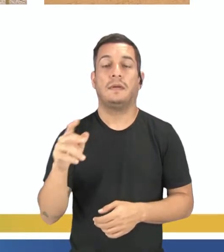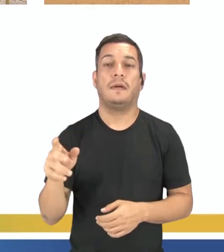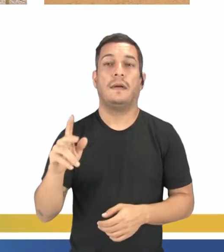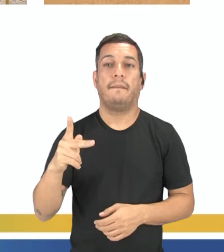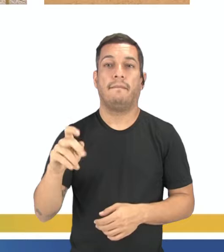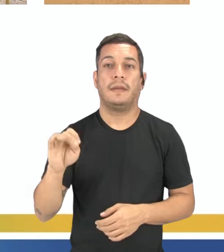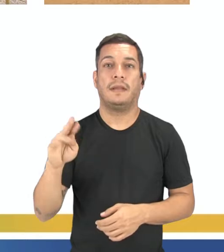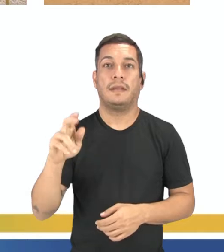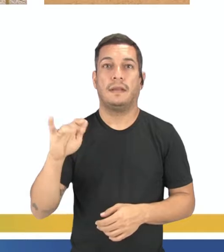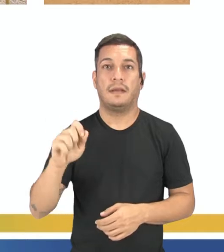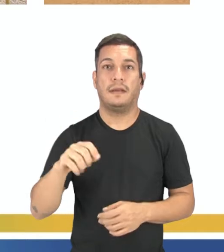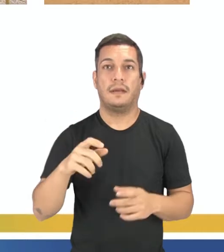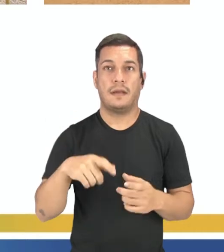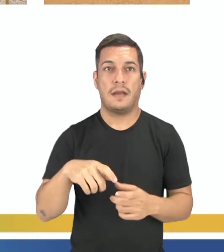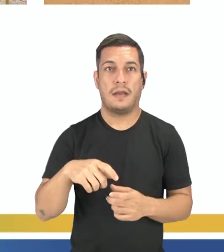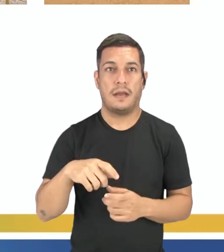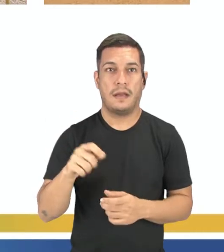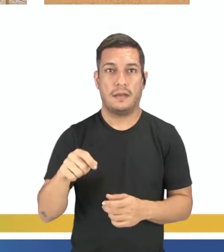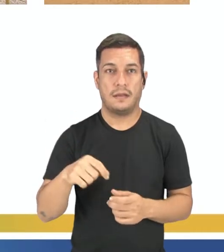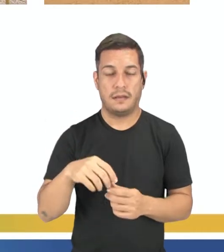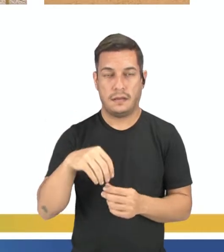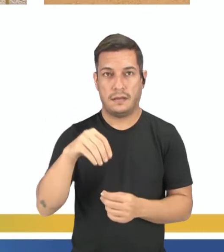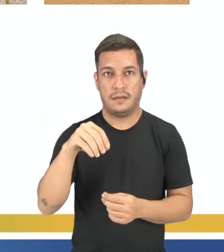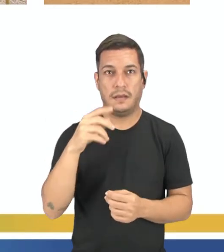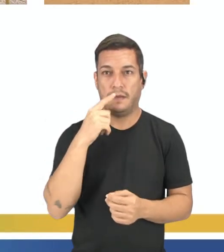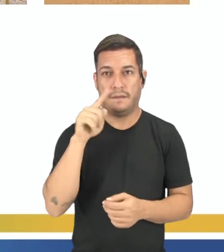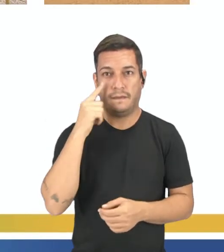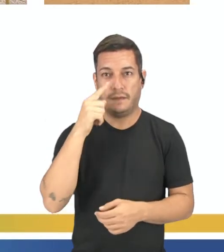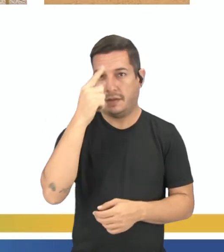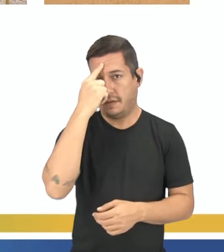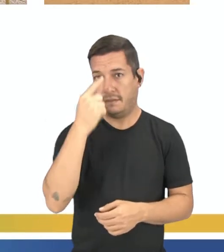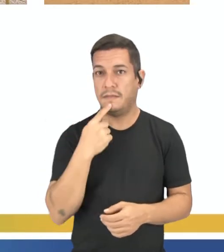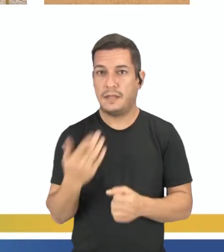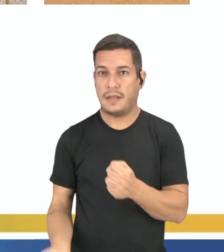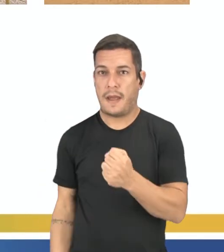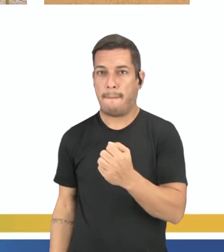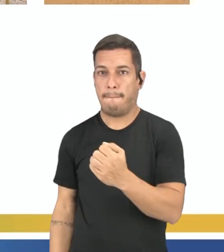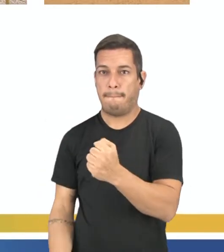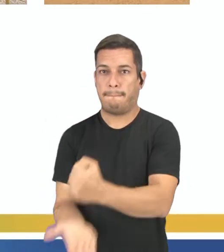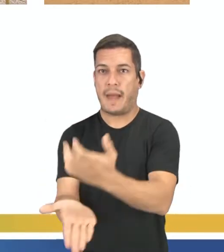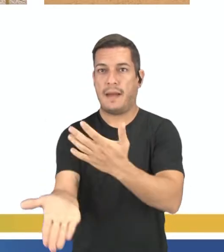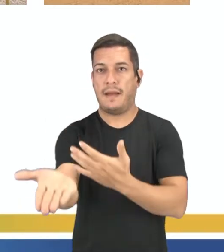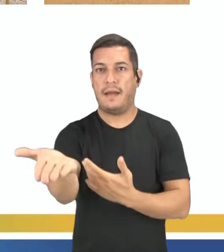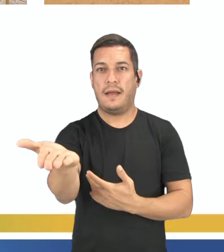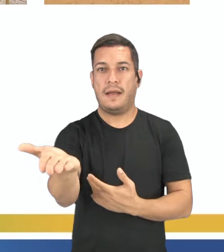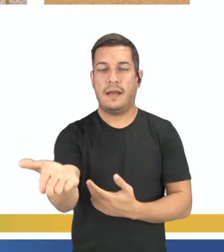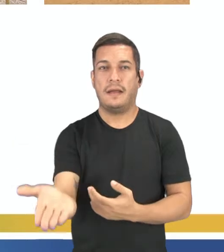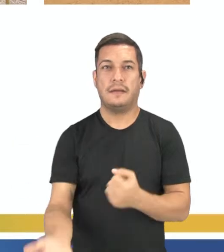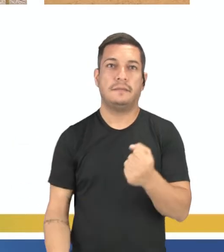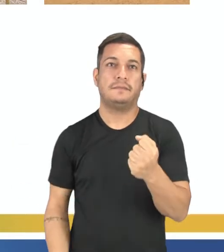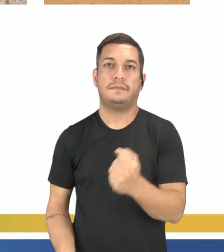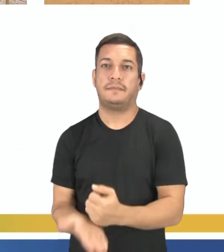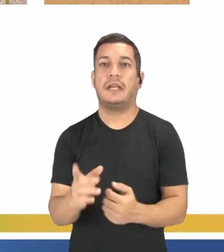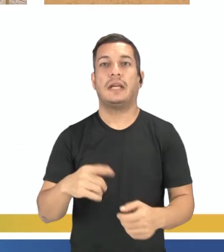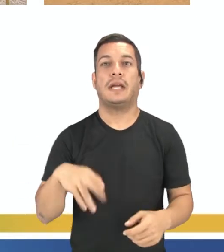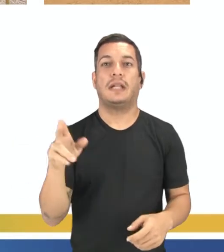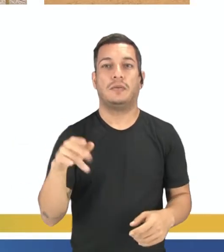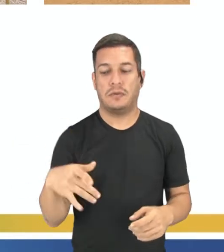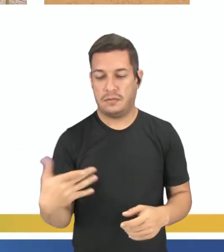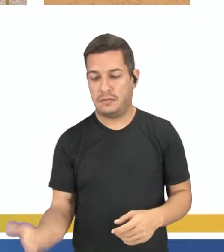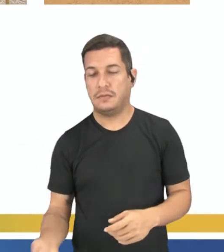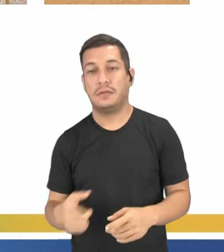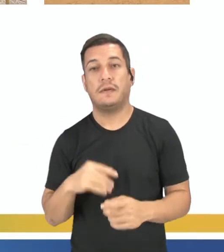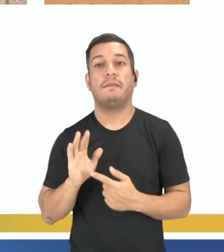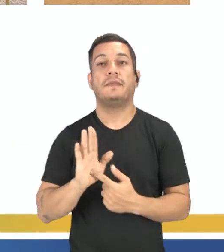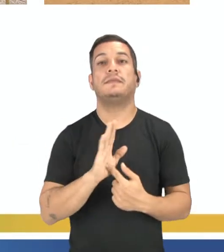brincadeira é a peteca, é aquela bolsinha que tem umas peninhas que a gente bate embaixo dela e que o objetivo dela é sempre que ela fique no ar, que ela nunca